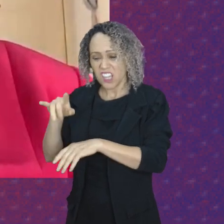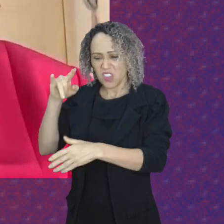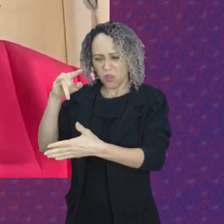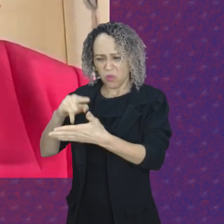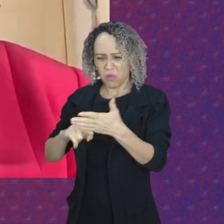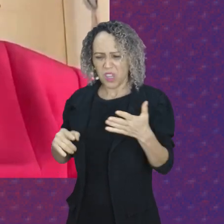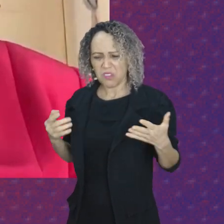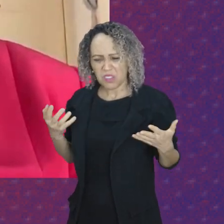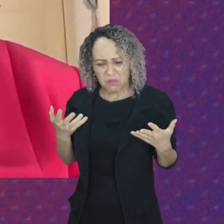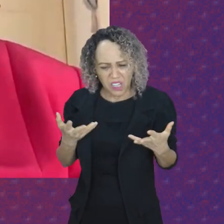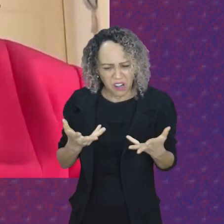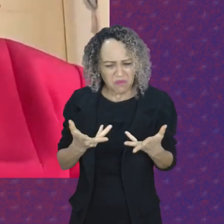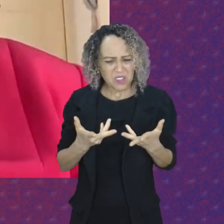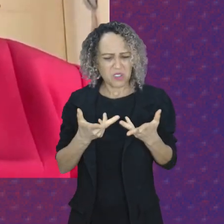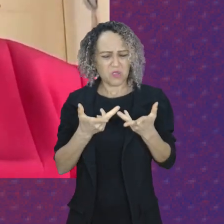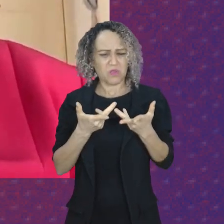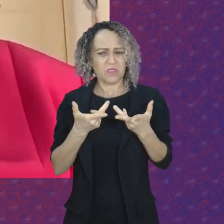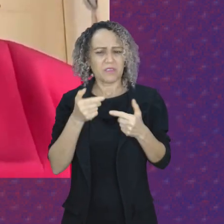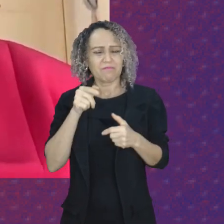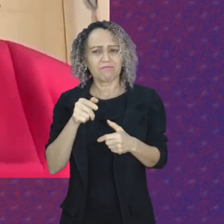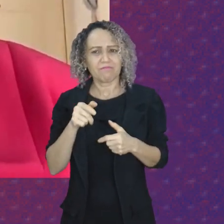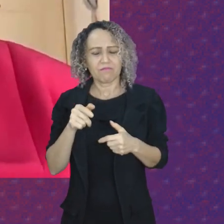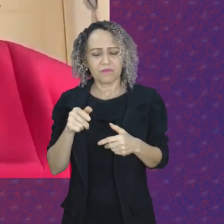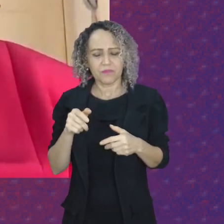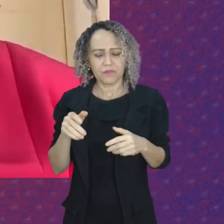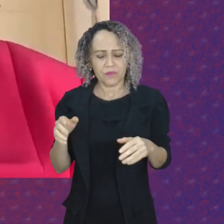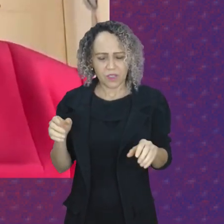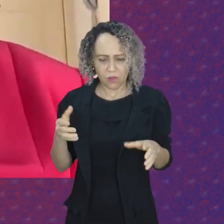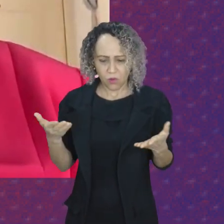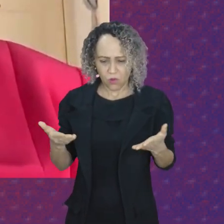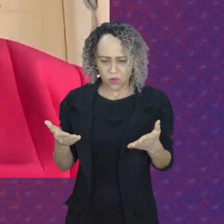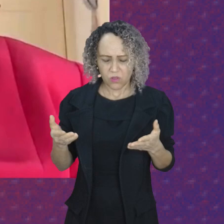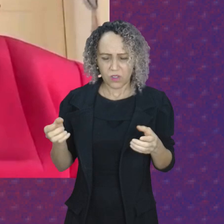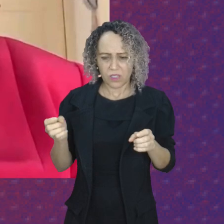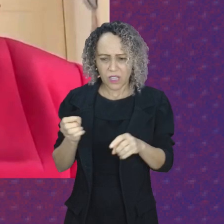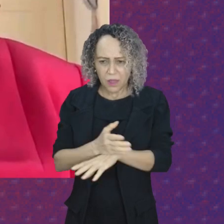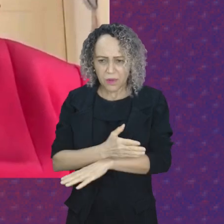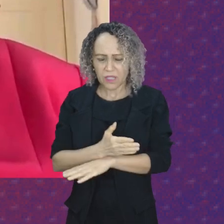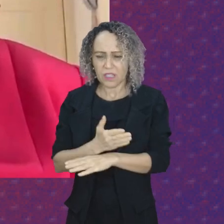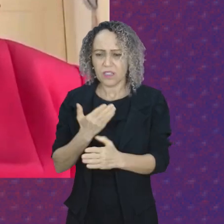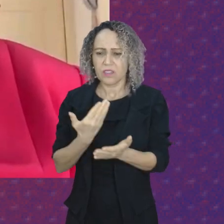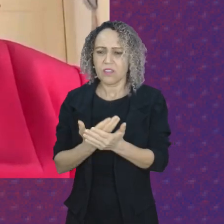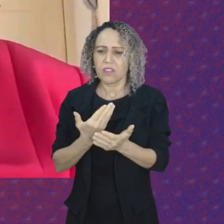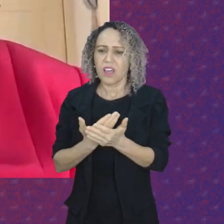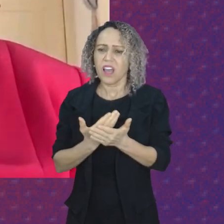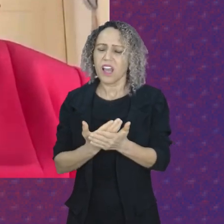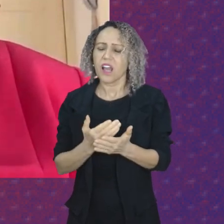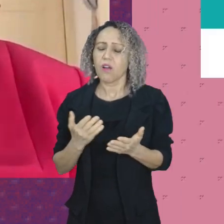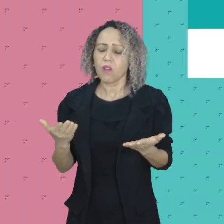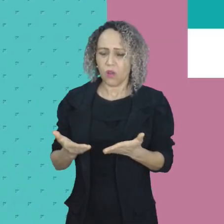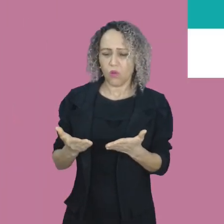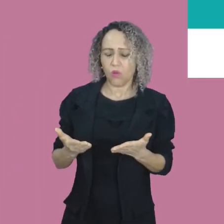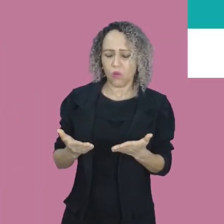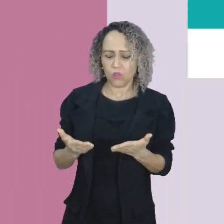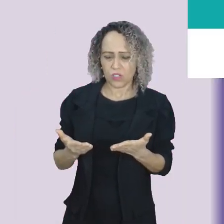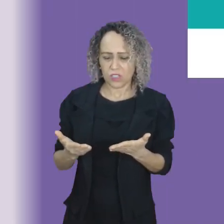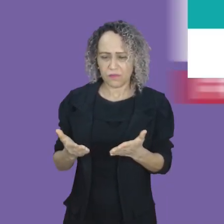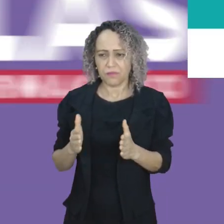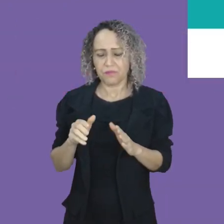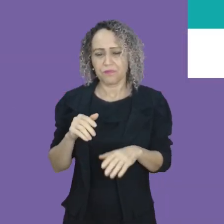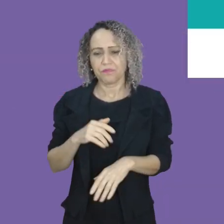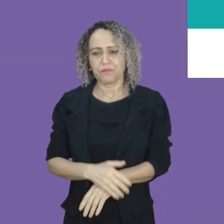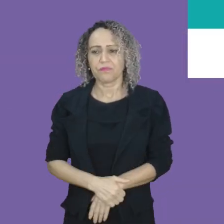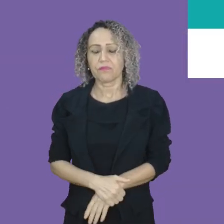Então a gente encerra este bloco, né, um dos blocos aí da nossa participação aqui no Elas por